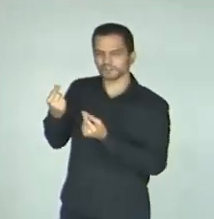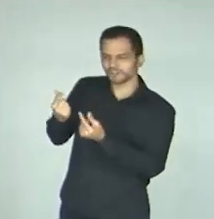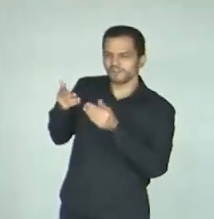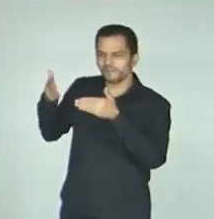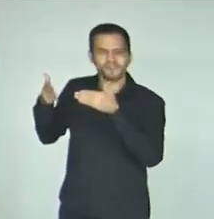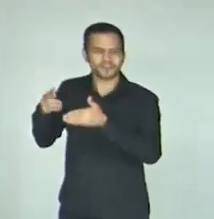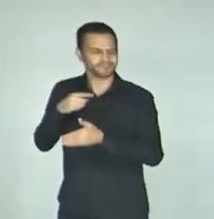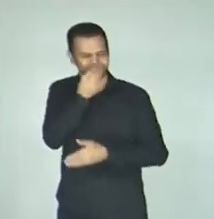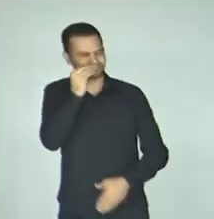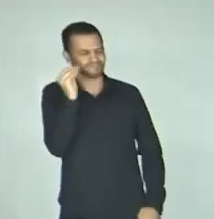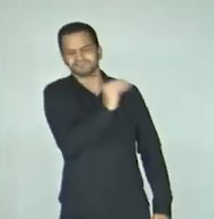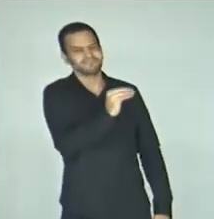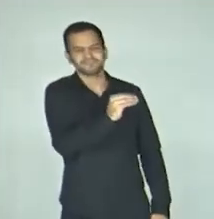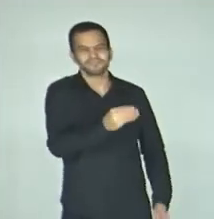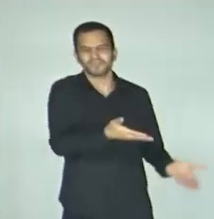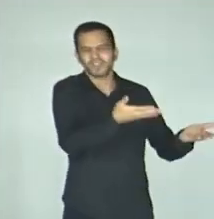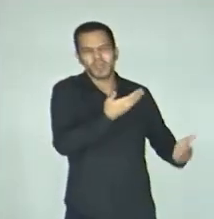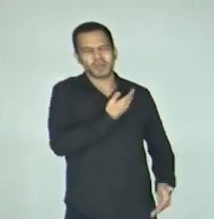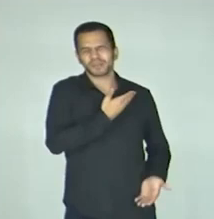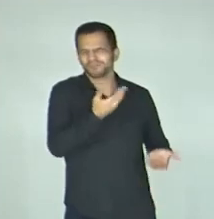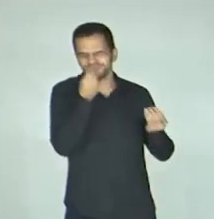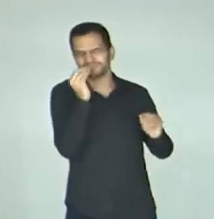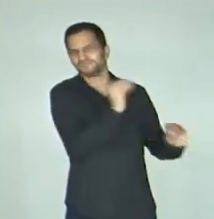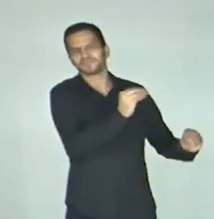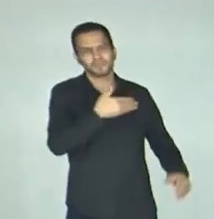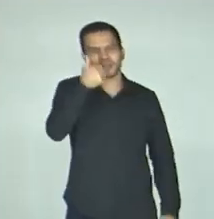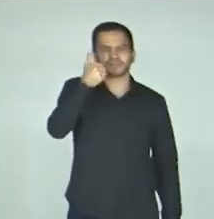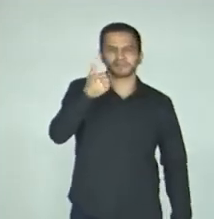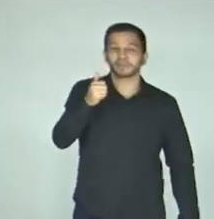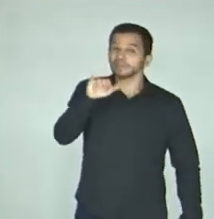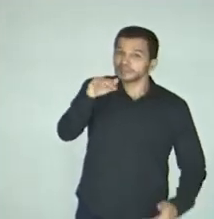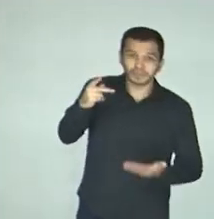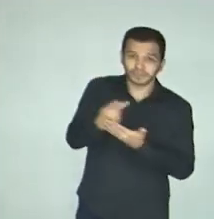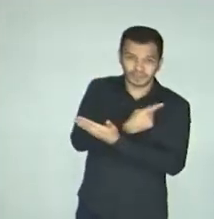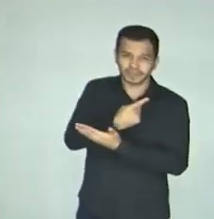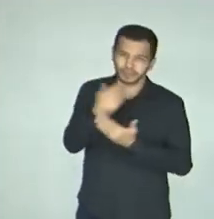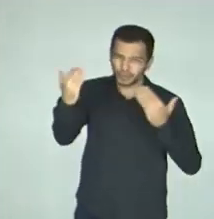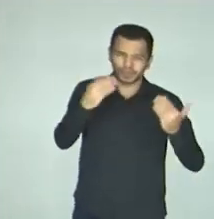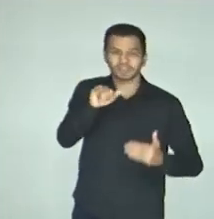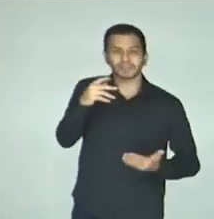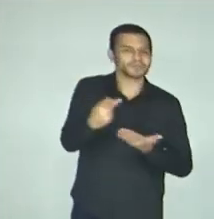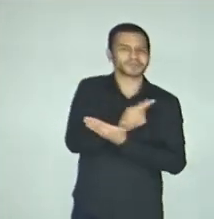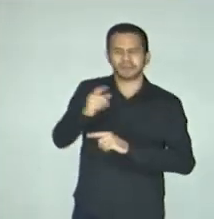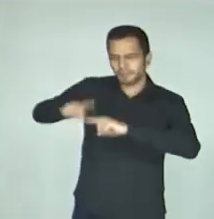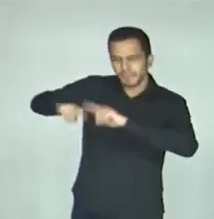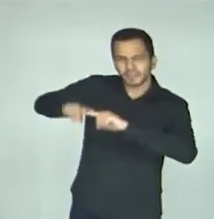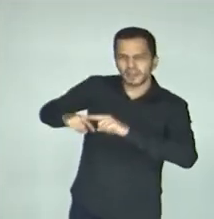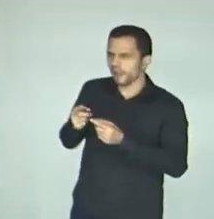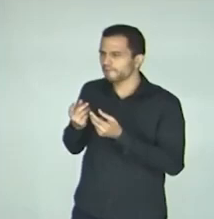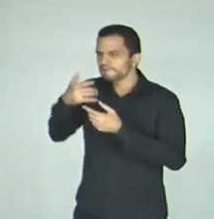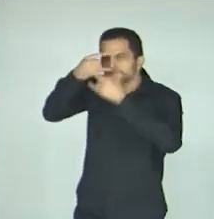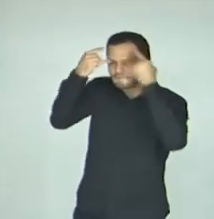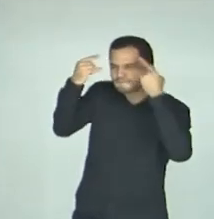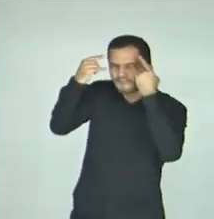pensavam que valemos quando os negócios animais o que pessoas essas pessoas não são perdendo